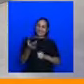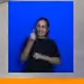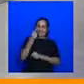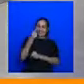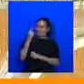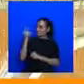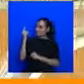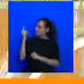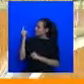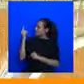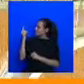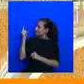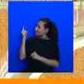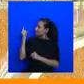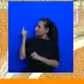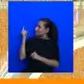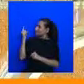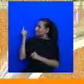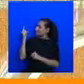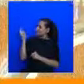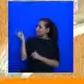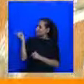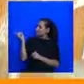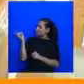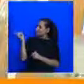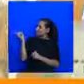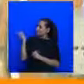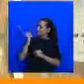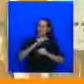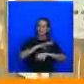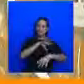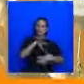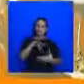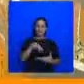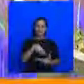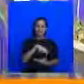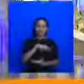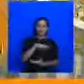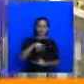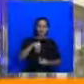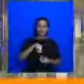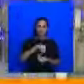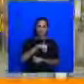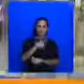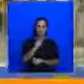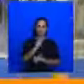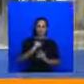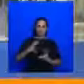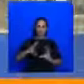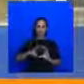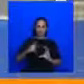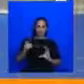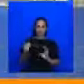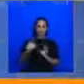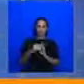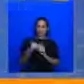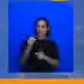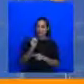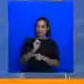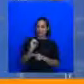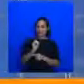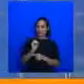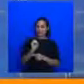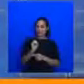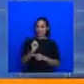E bolas posicionadas, valendo. Globo carregado embaralhando 100 bolas numeradas de 01 a